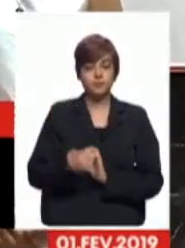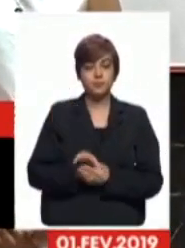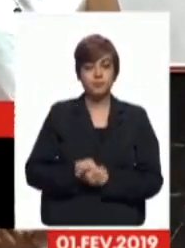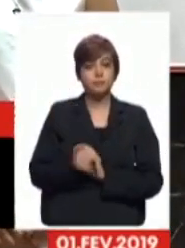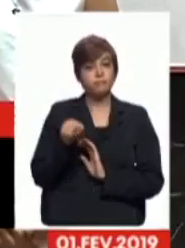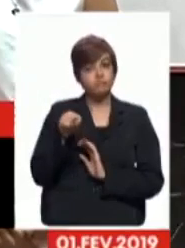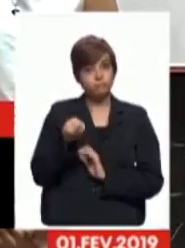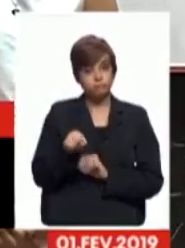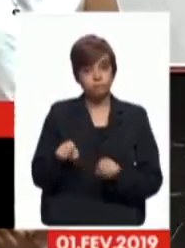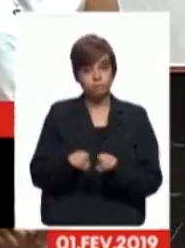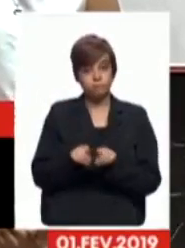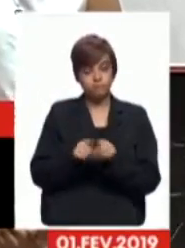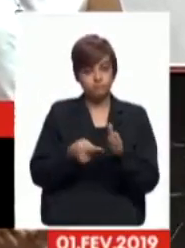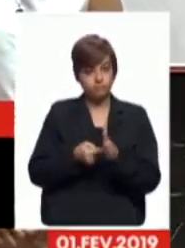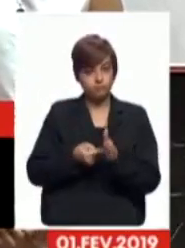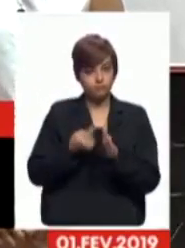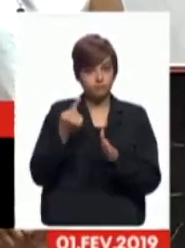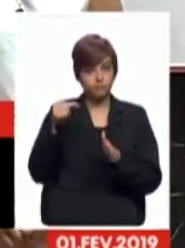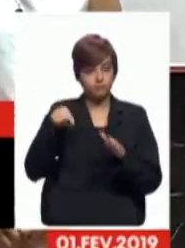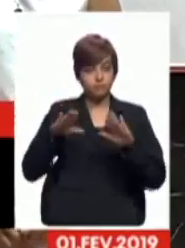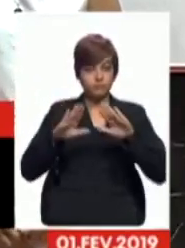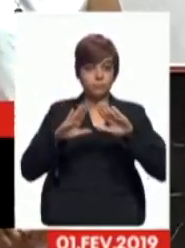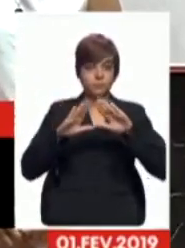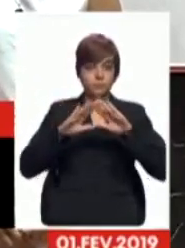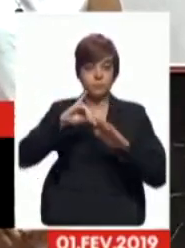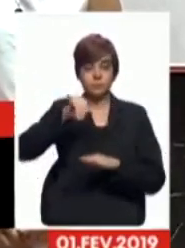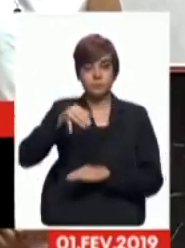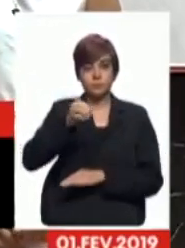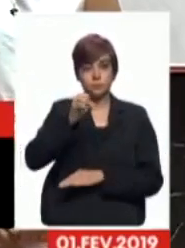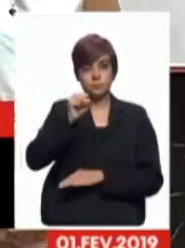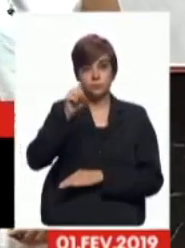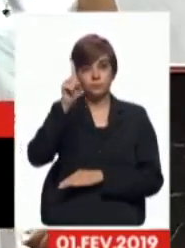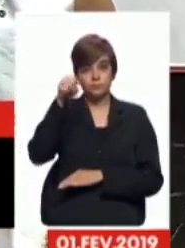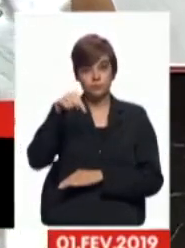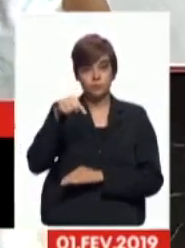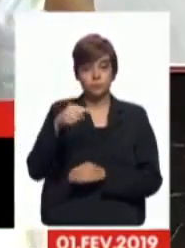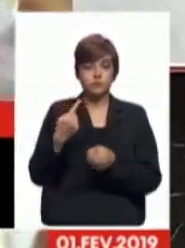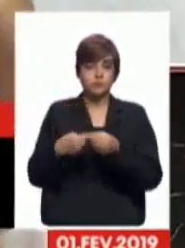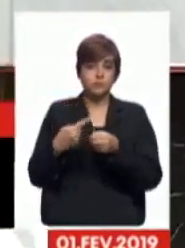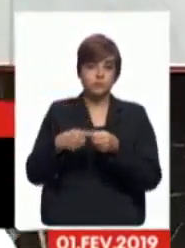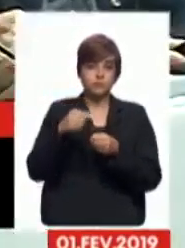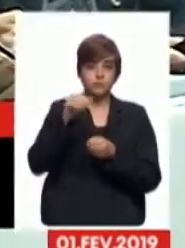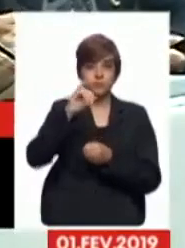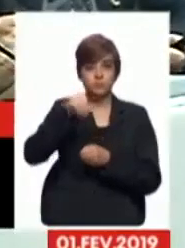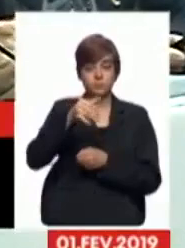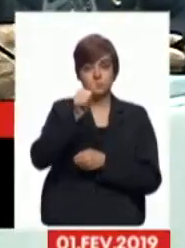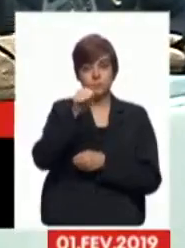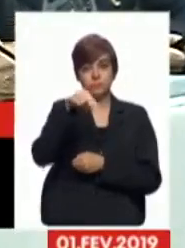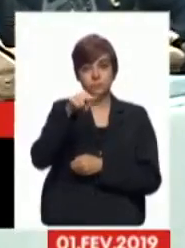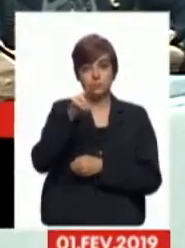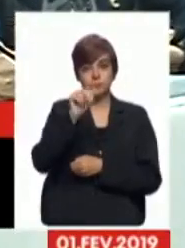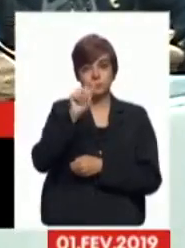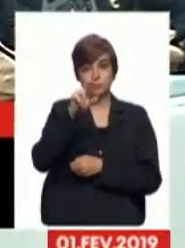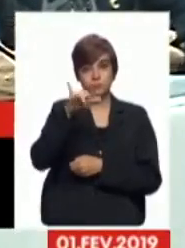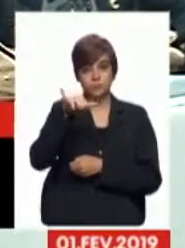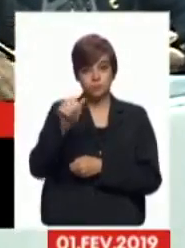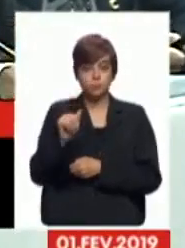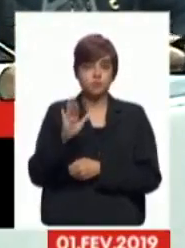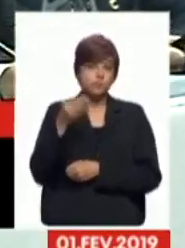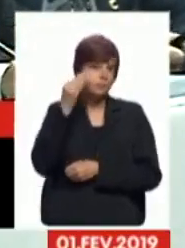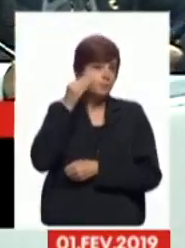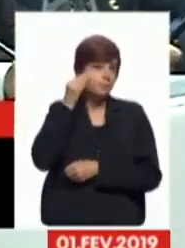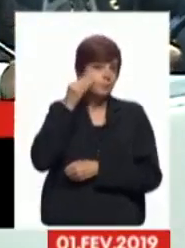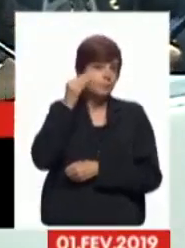Também, em primeiro mandato, o deputado Zé Reis, do PHS, que é de Januária, tem 37 anos. Já tem experiência